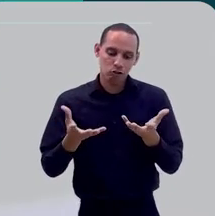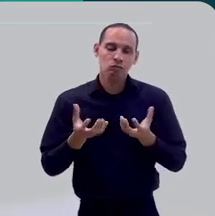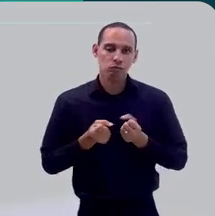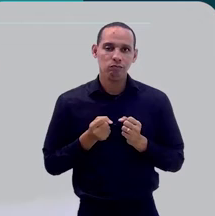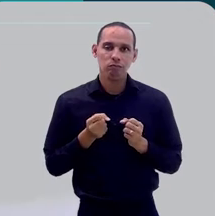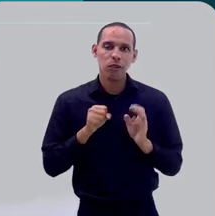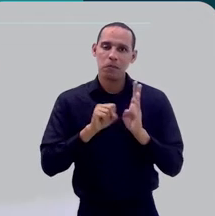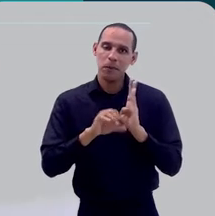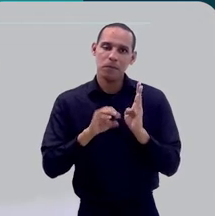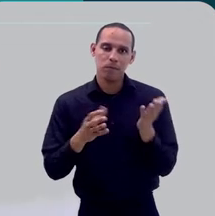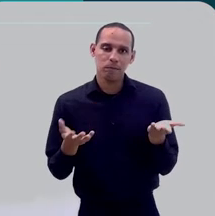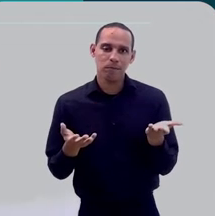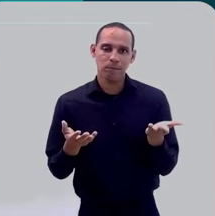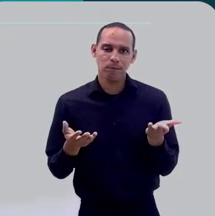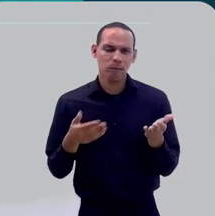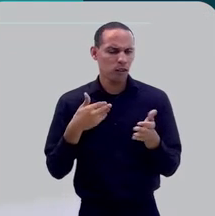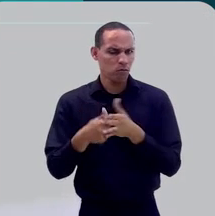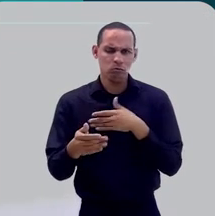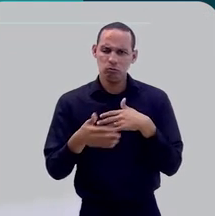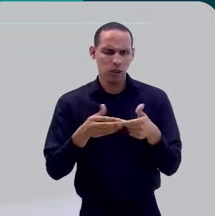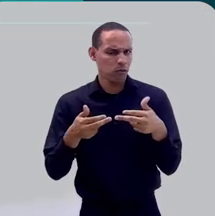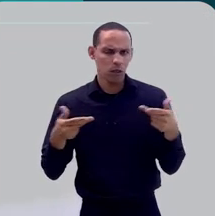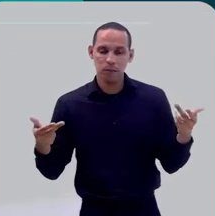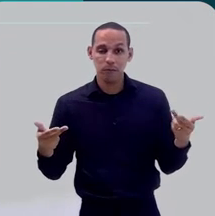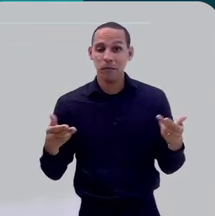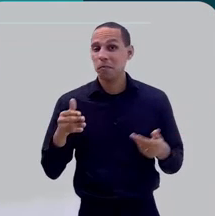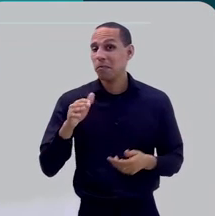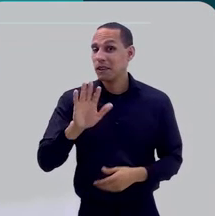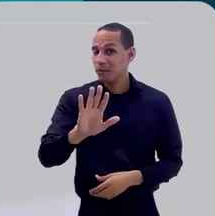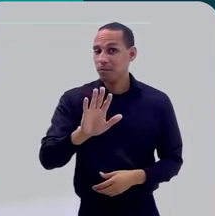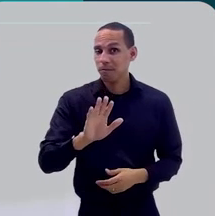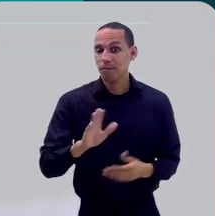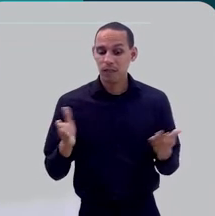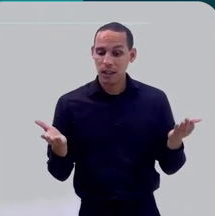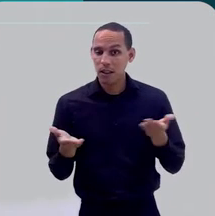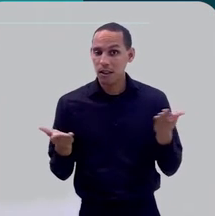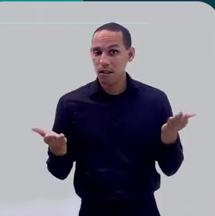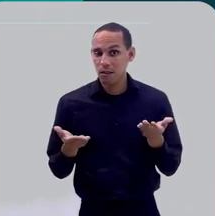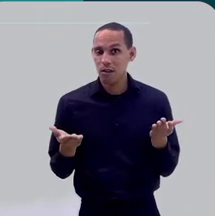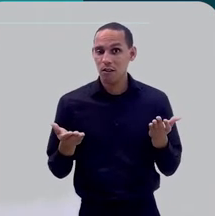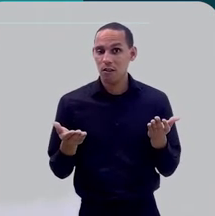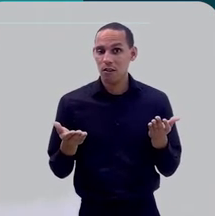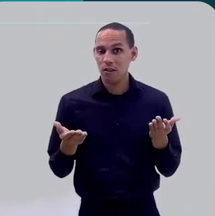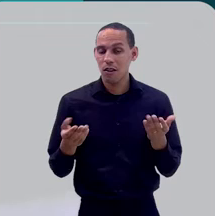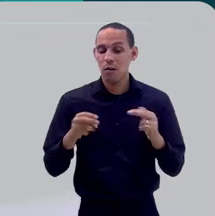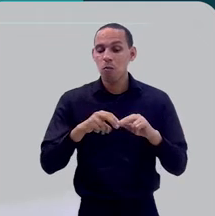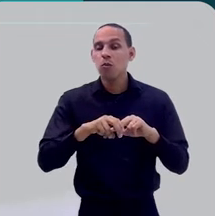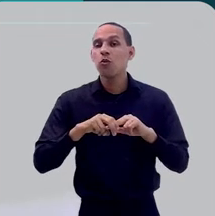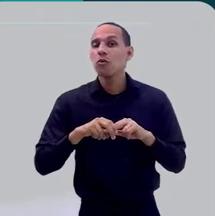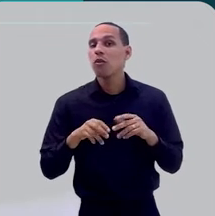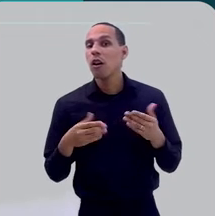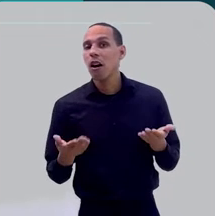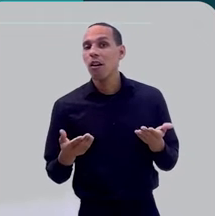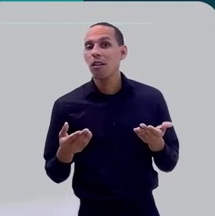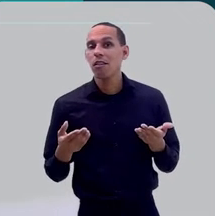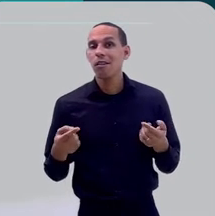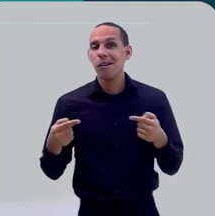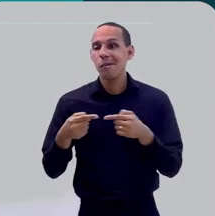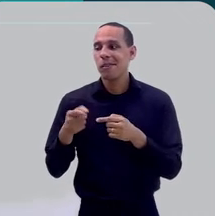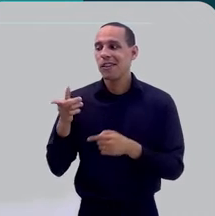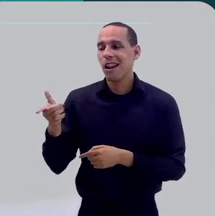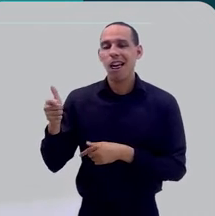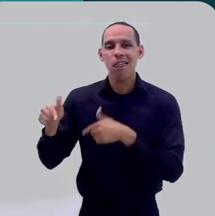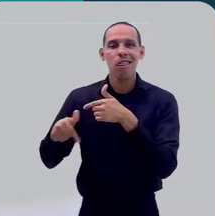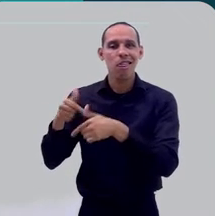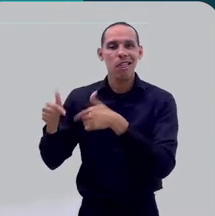doença. Isso é para qualquer coisa. Só que aí, nesse caso, o nexo causal tem a ver com o